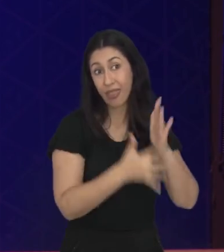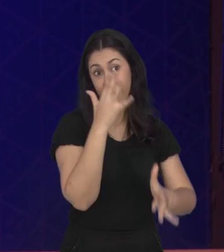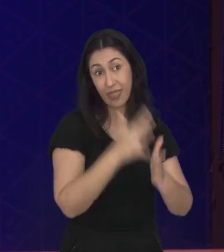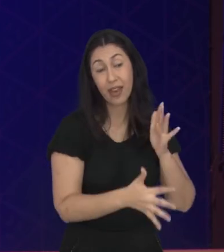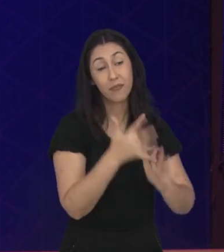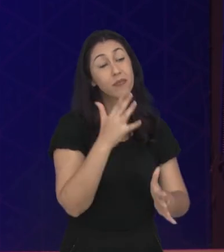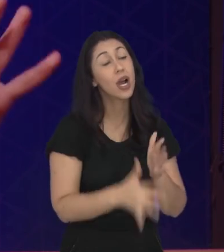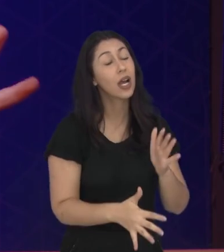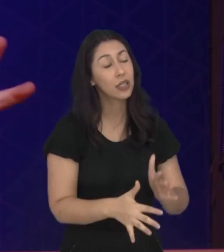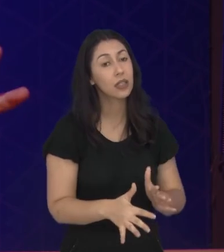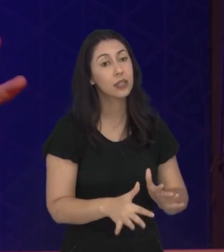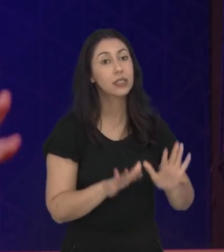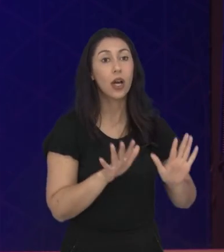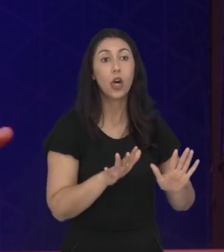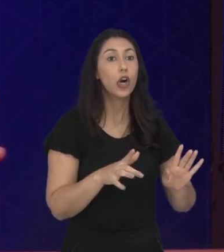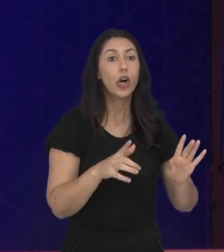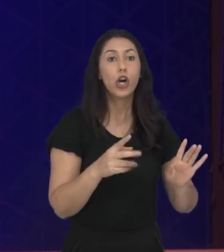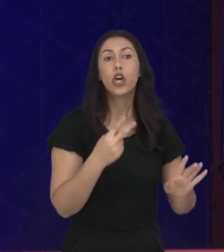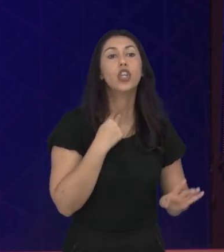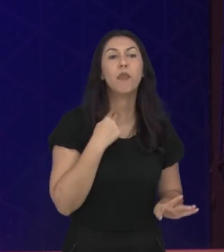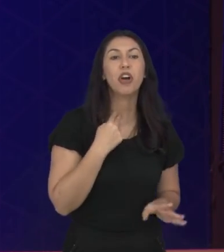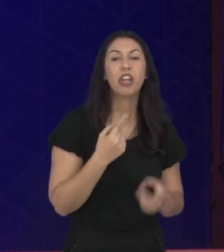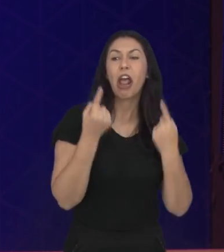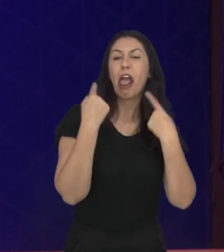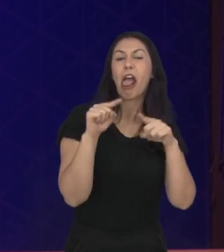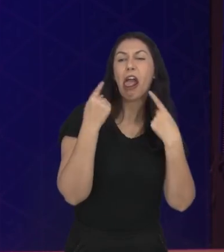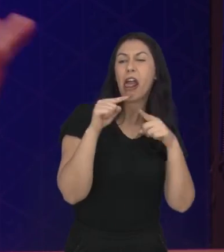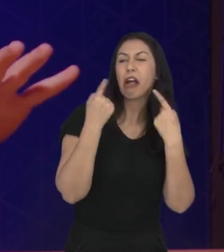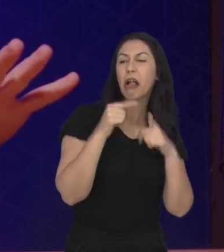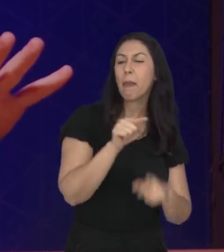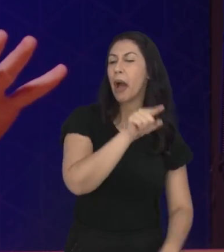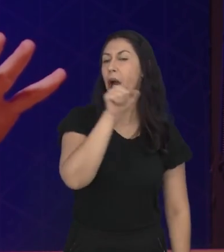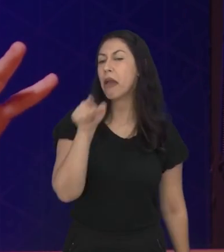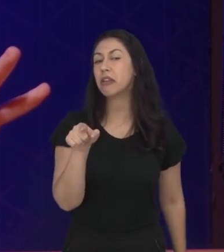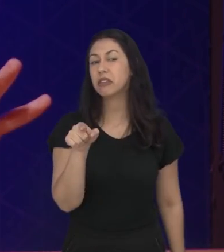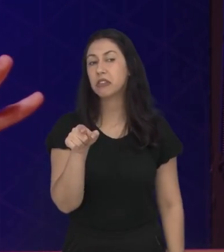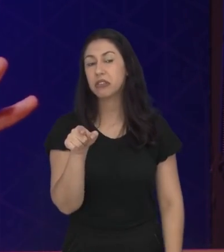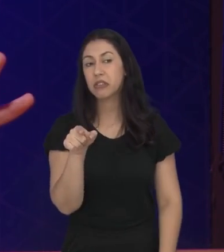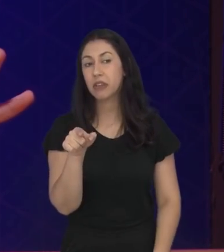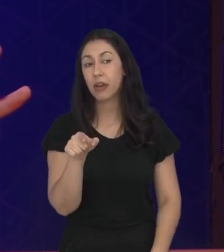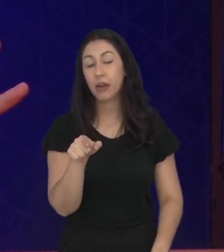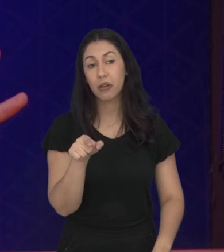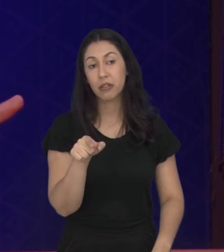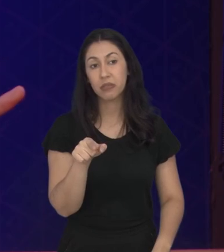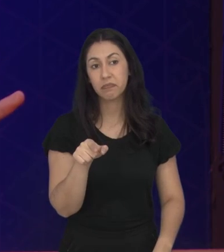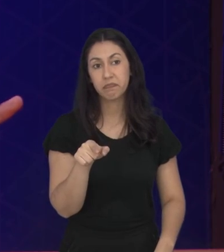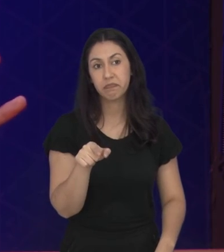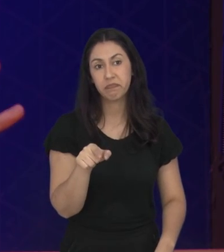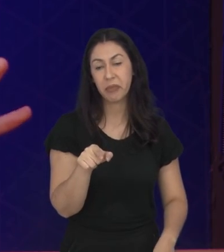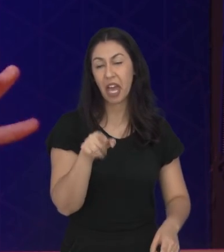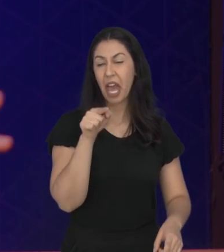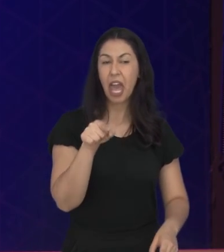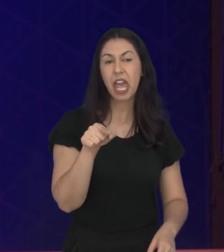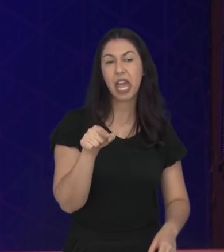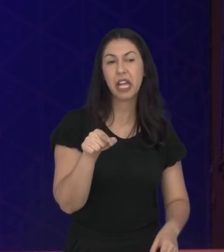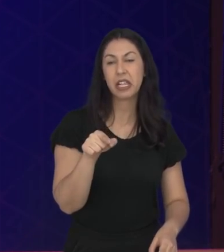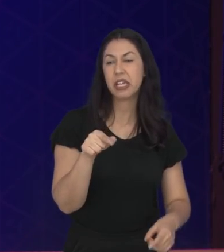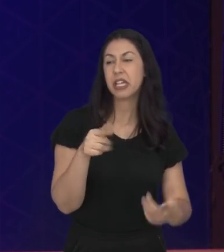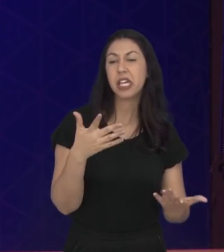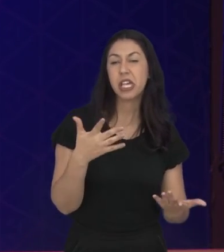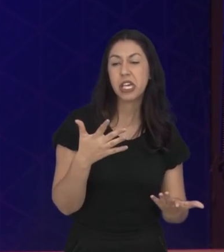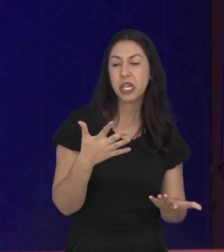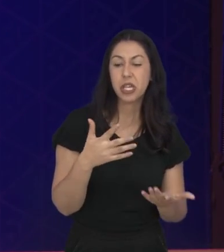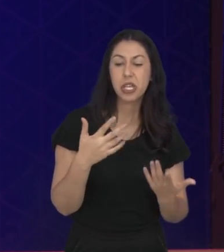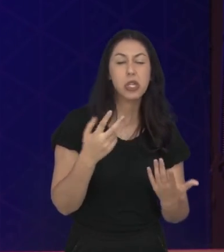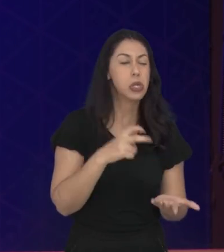também. Então tem essas duas questões. Eu acho que a gente não precisa nem criticar quem acorda mais cedo, mas tem um cronótipo produtivo, né? Uma pessoa que produz,